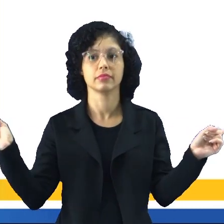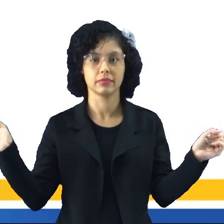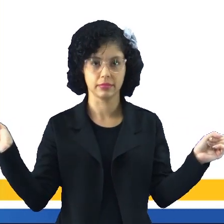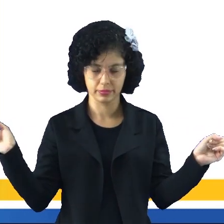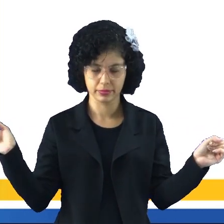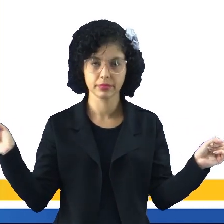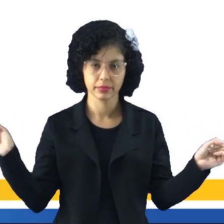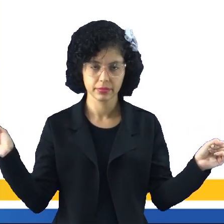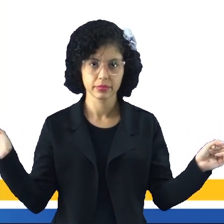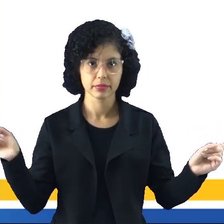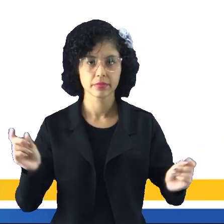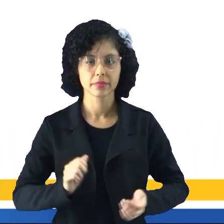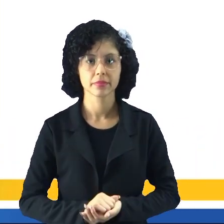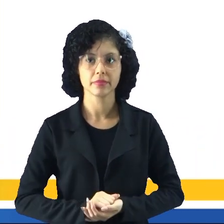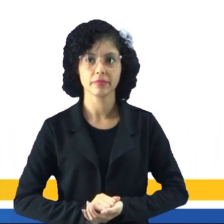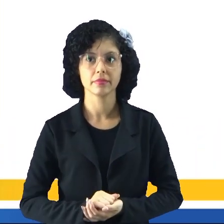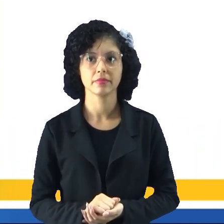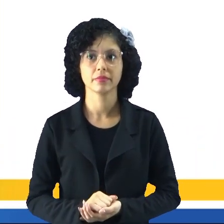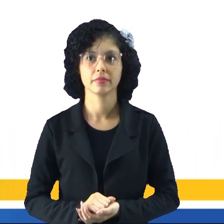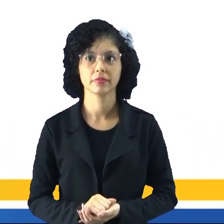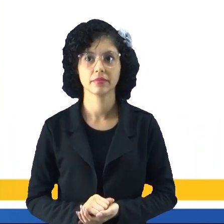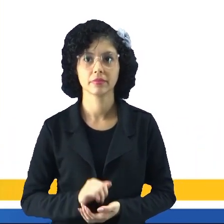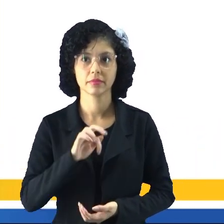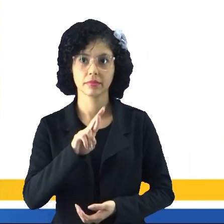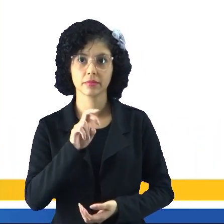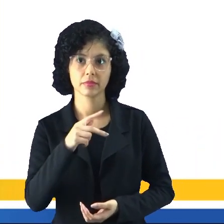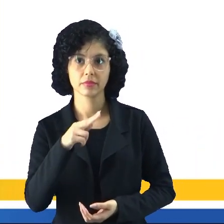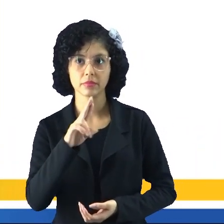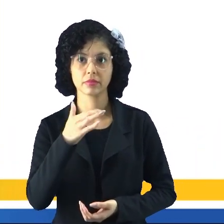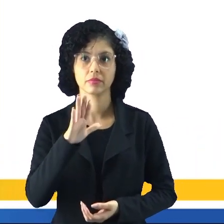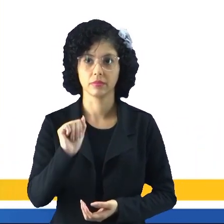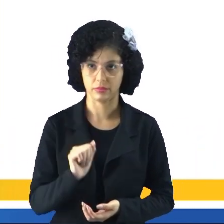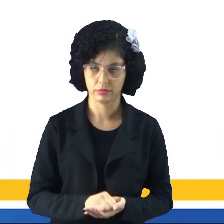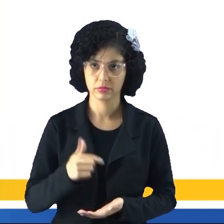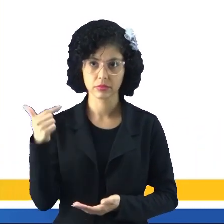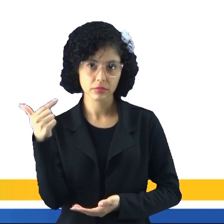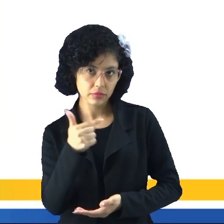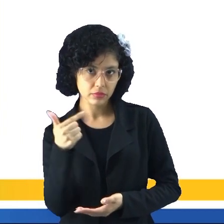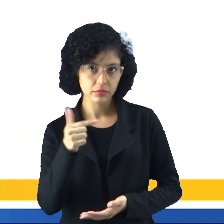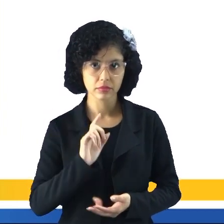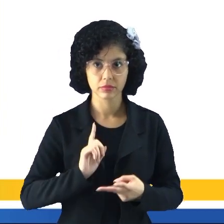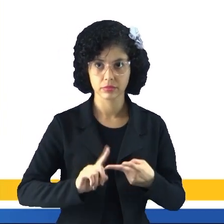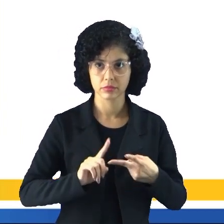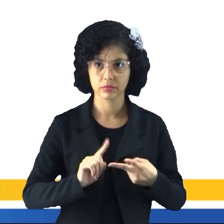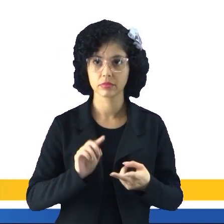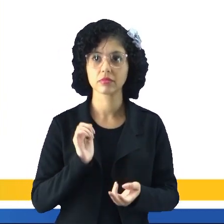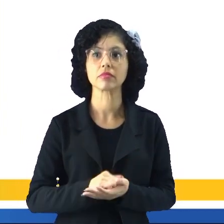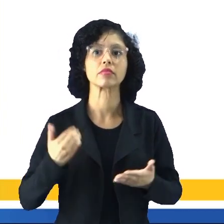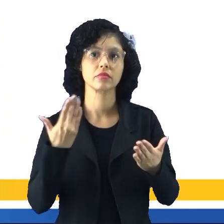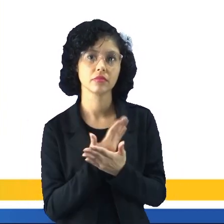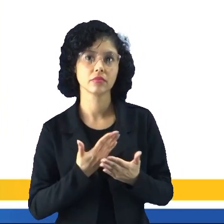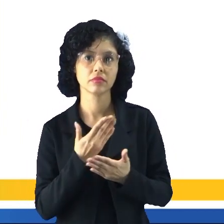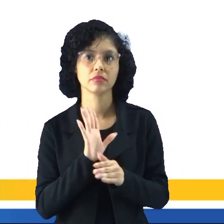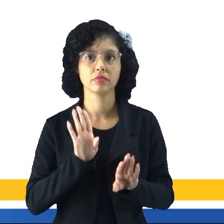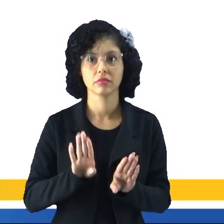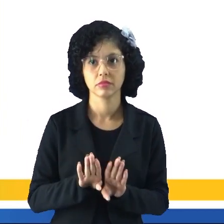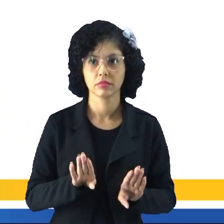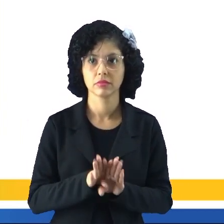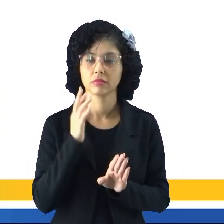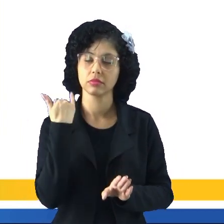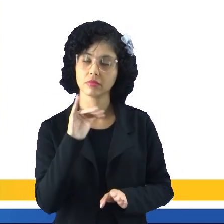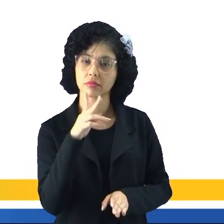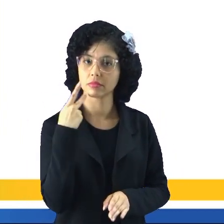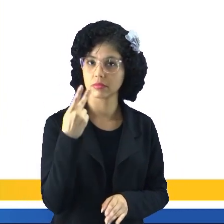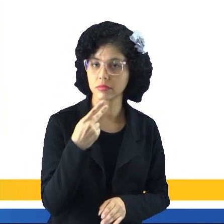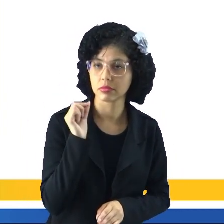setas vão estando para os lados opostos, repulsão. O segundo princípio é o princípio da conservação das cargas elétricas, que diz